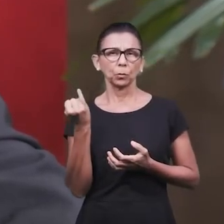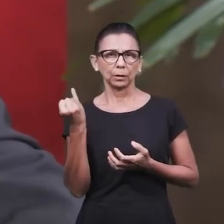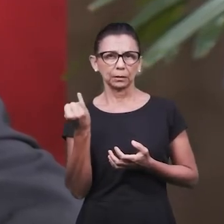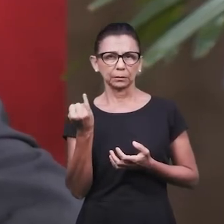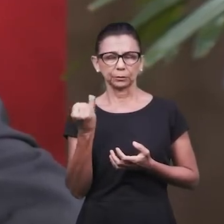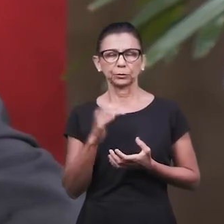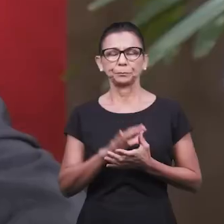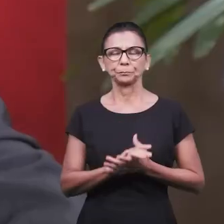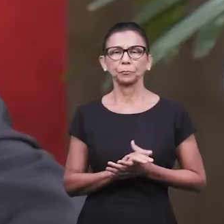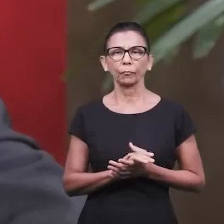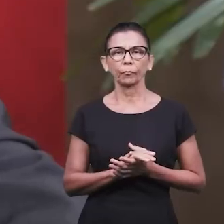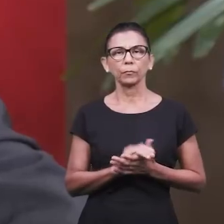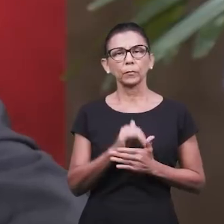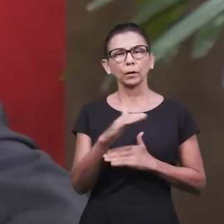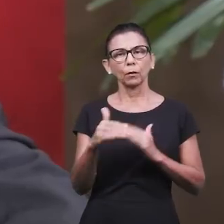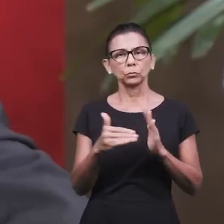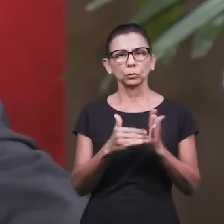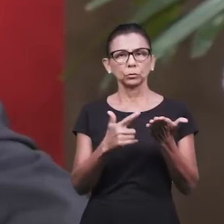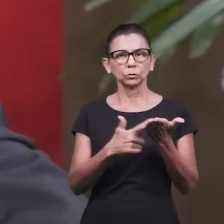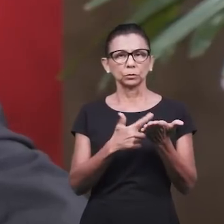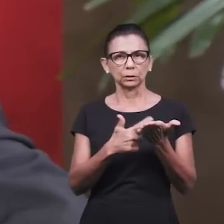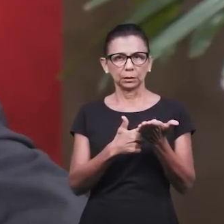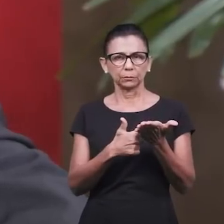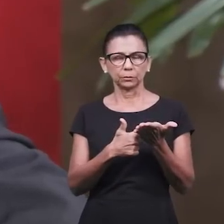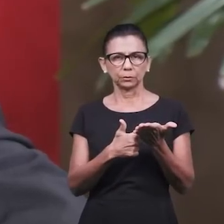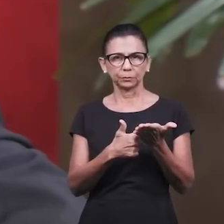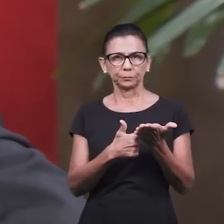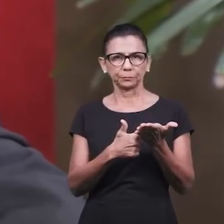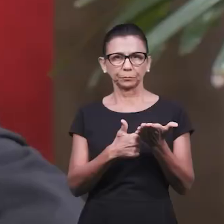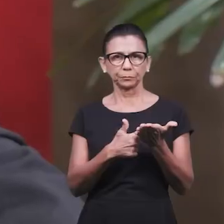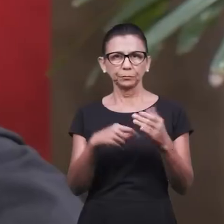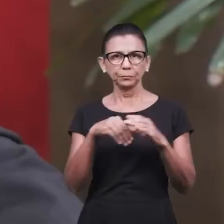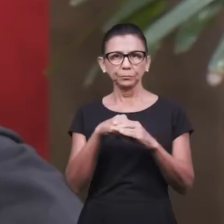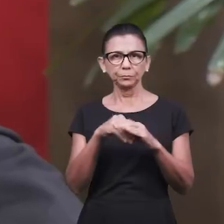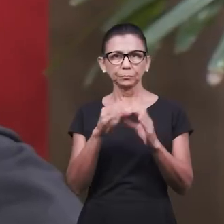em todos os livros, né, da Bíblia